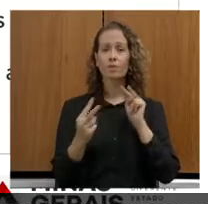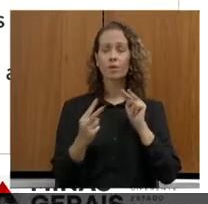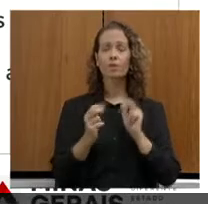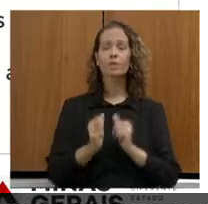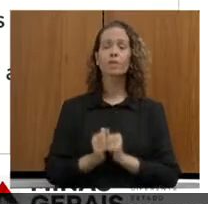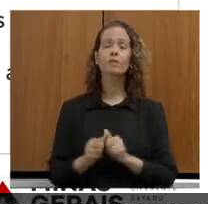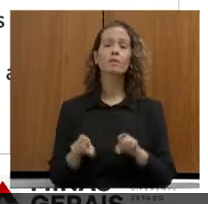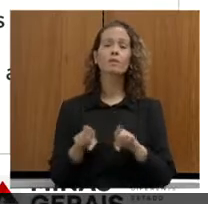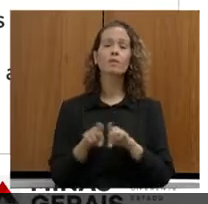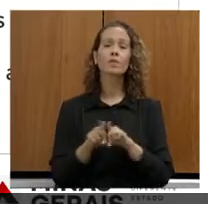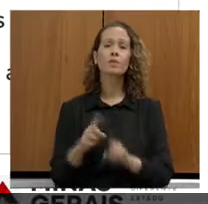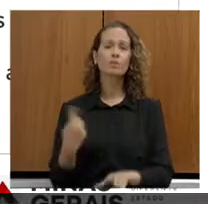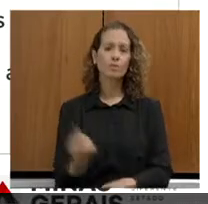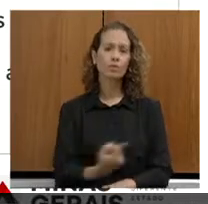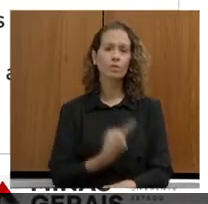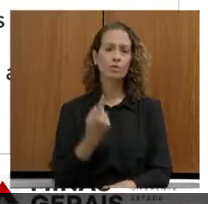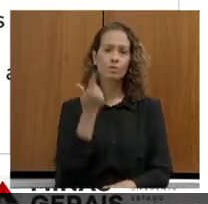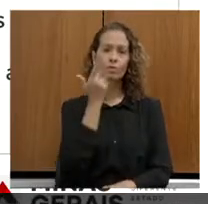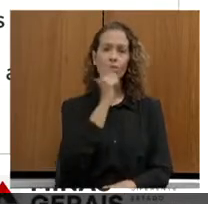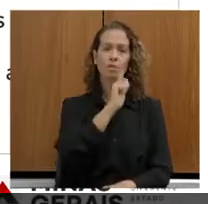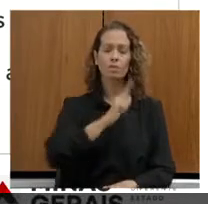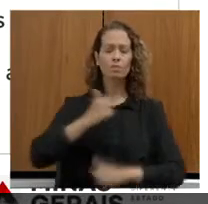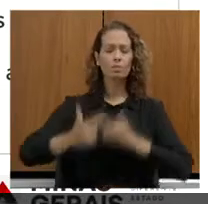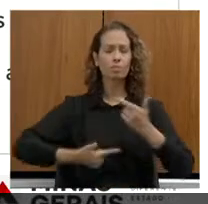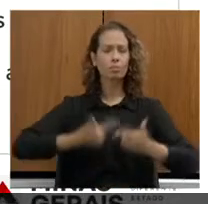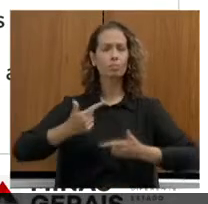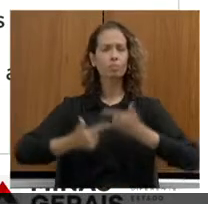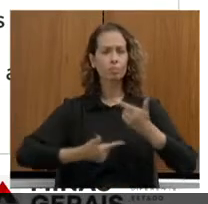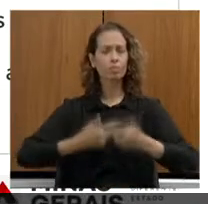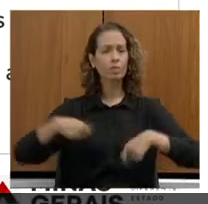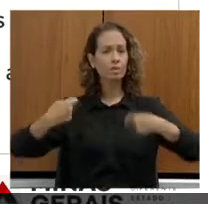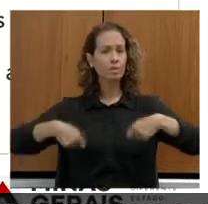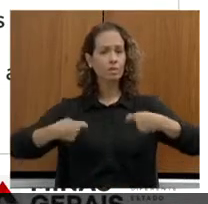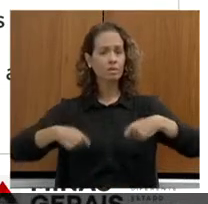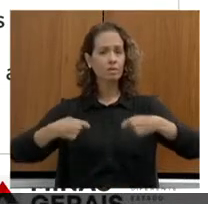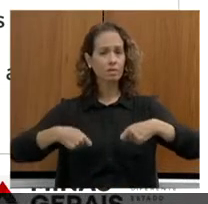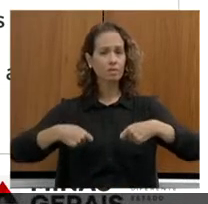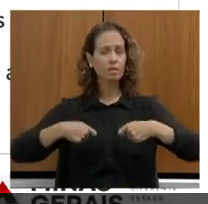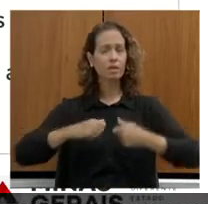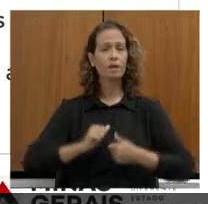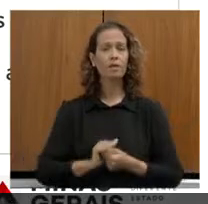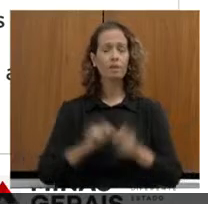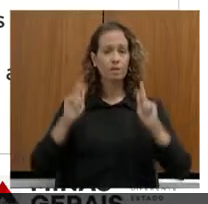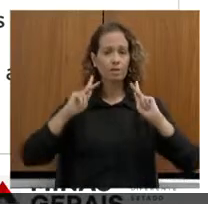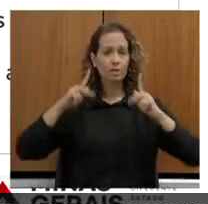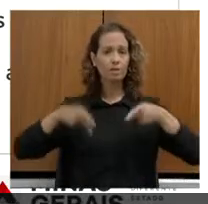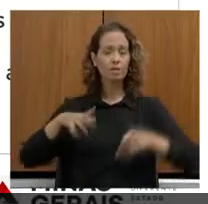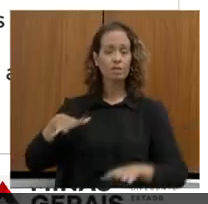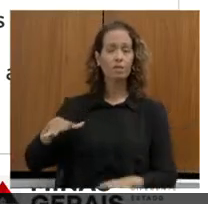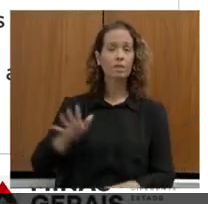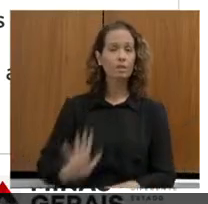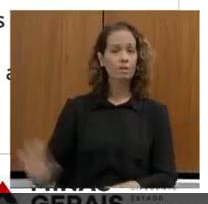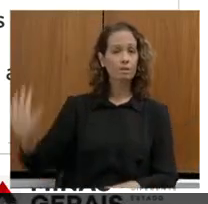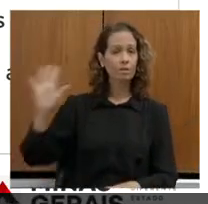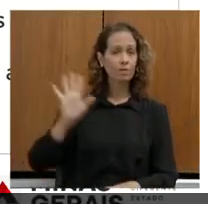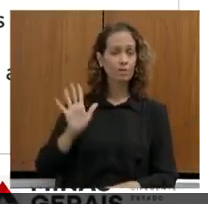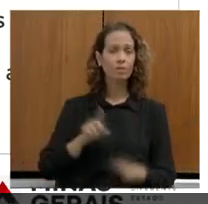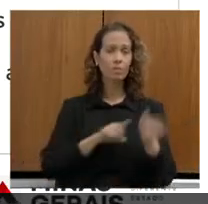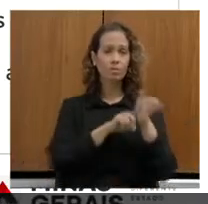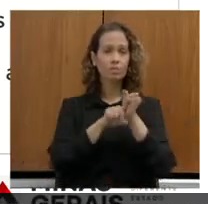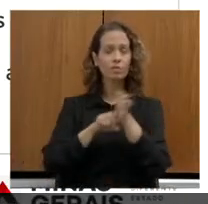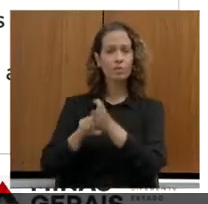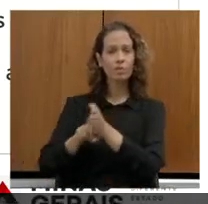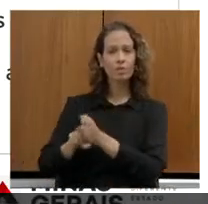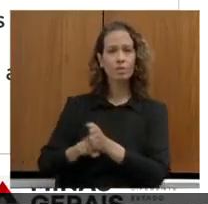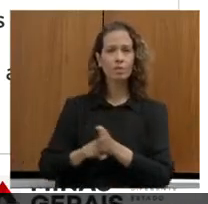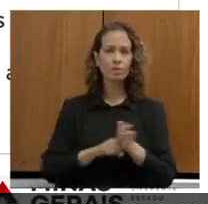manter a toda a operação necessária que se tornou reconhecida nacionalmente por uma pesquisa